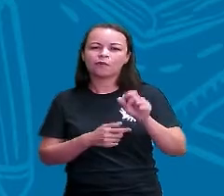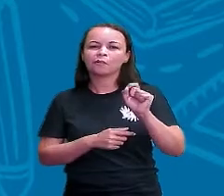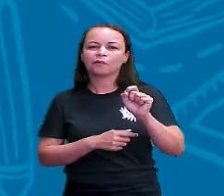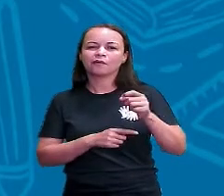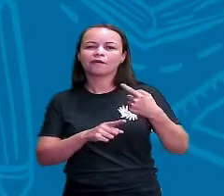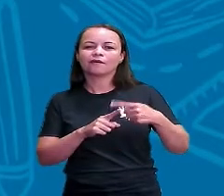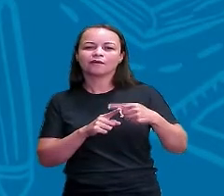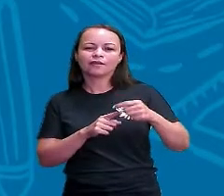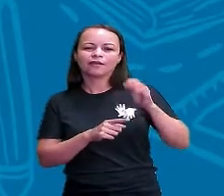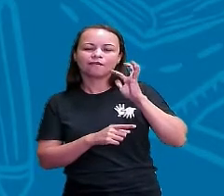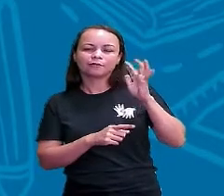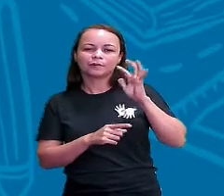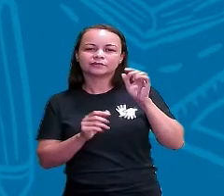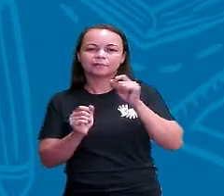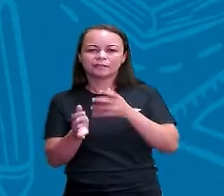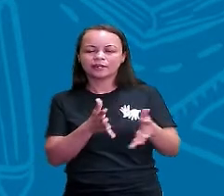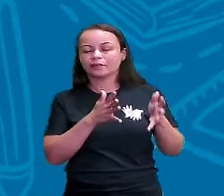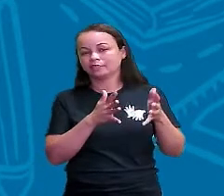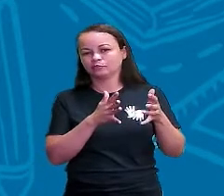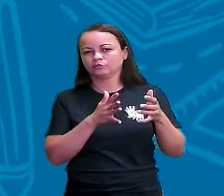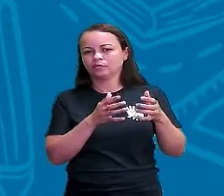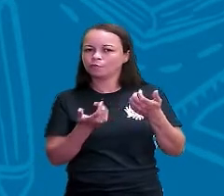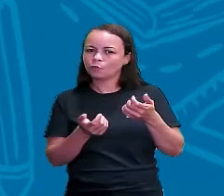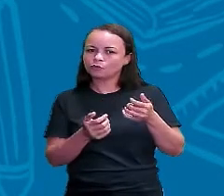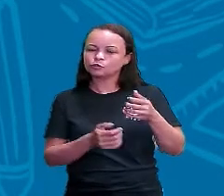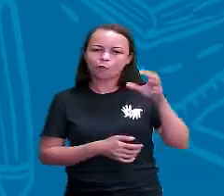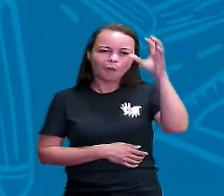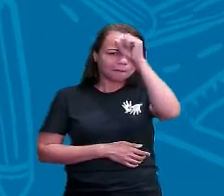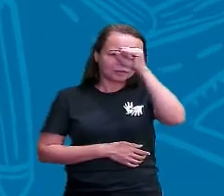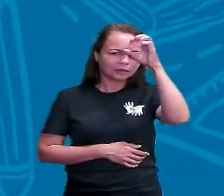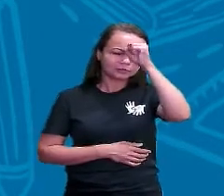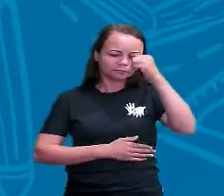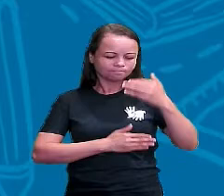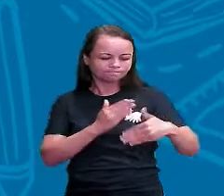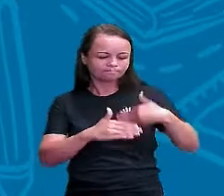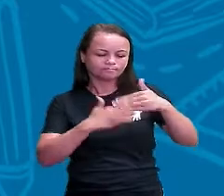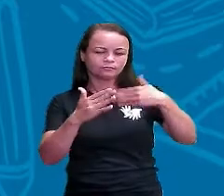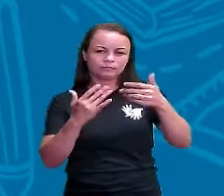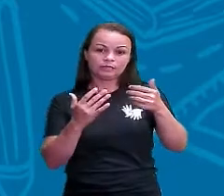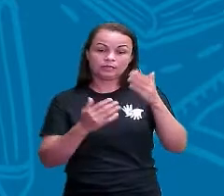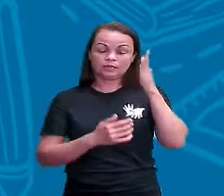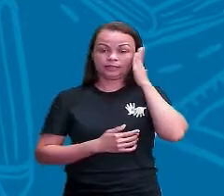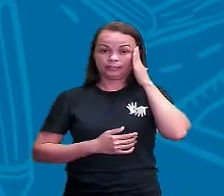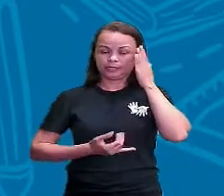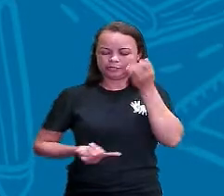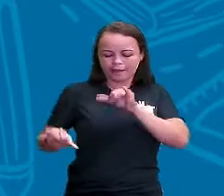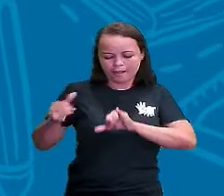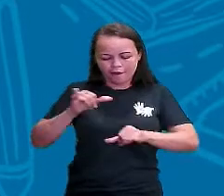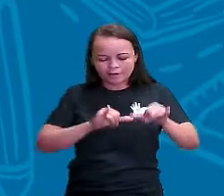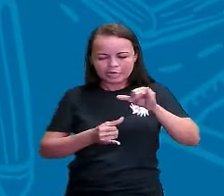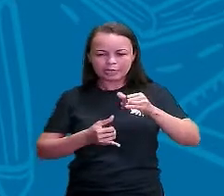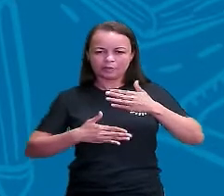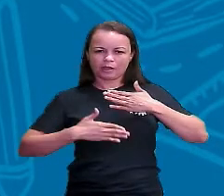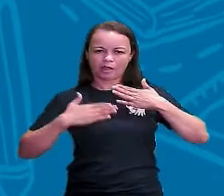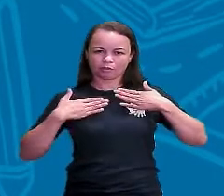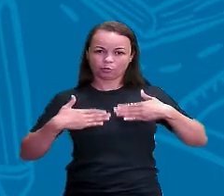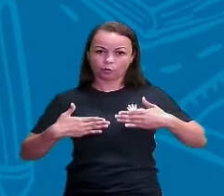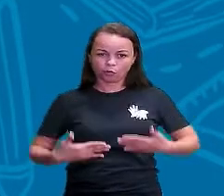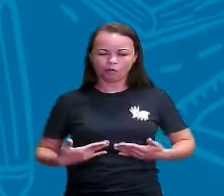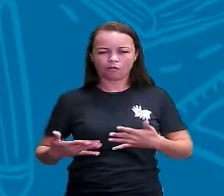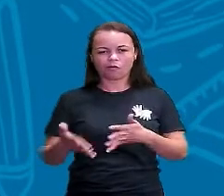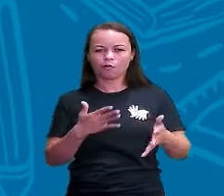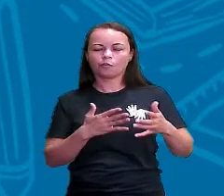é uma viagem que com certeza tem muito a nos oferecer. Entender a química do nosso corpo faz toda a diferença para a gente entender quem nós